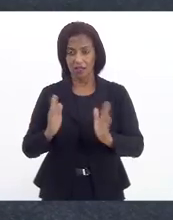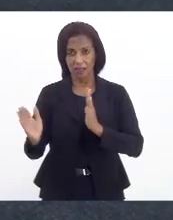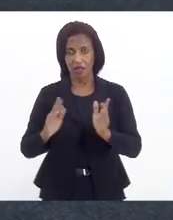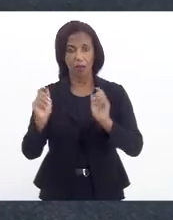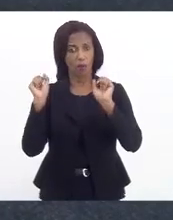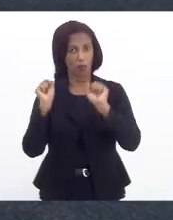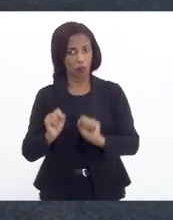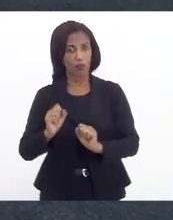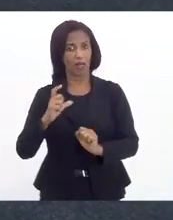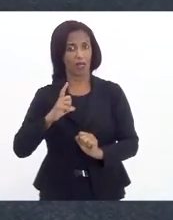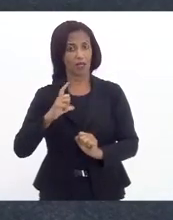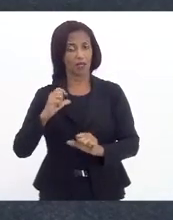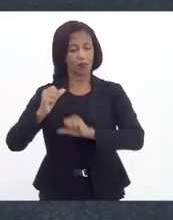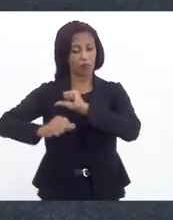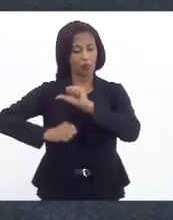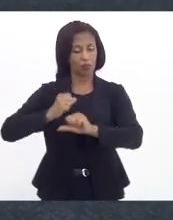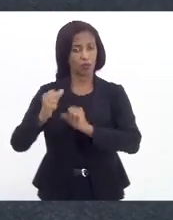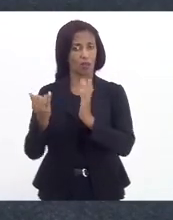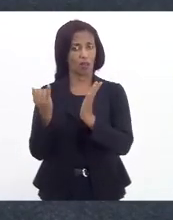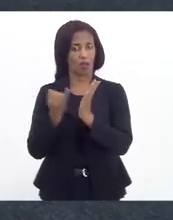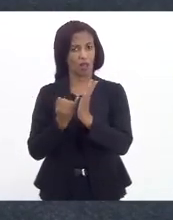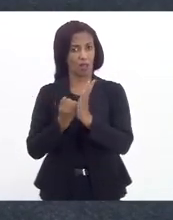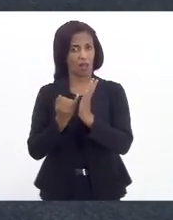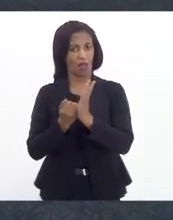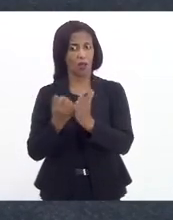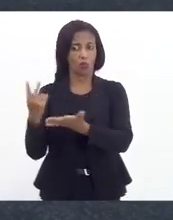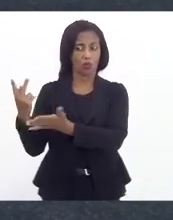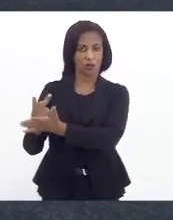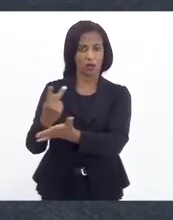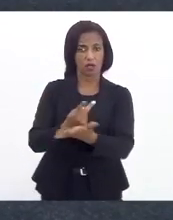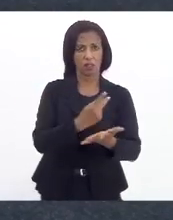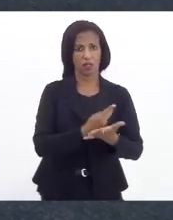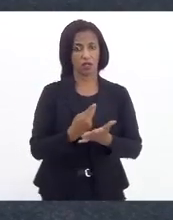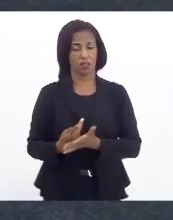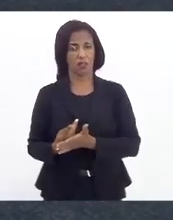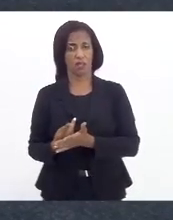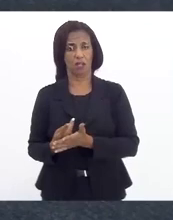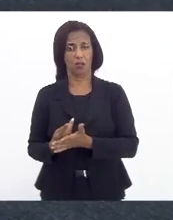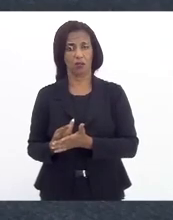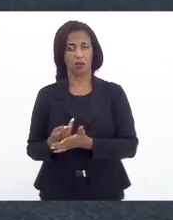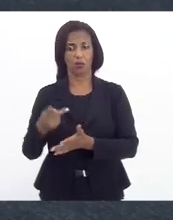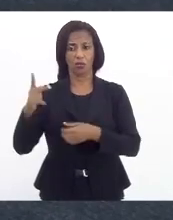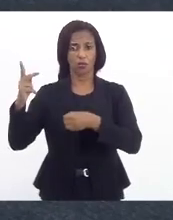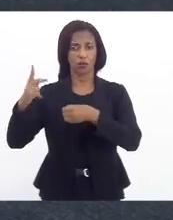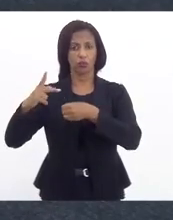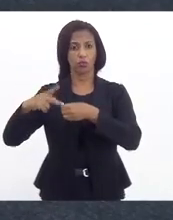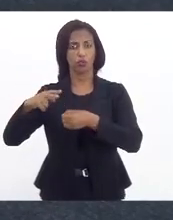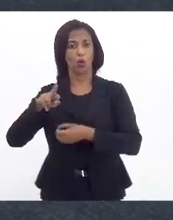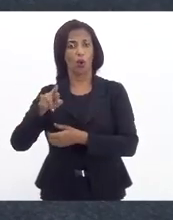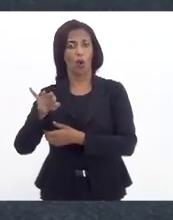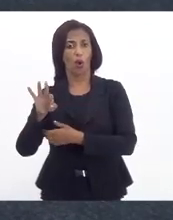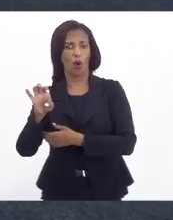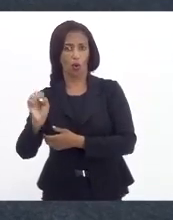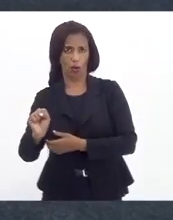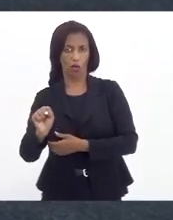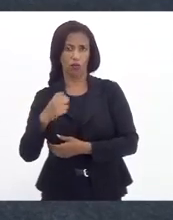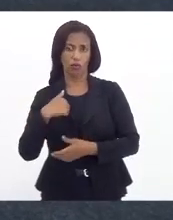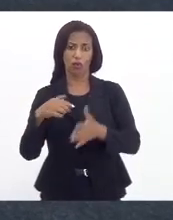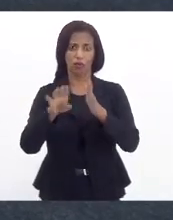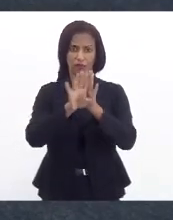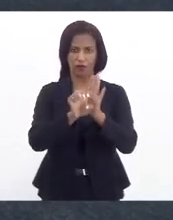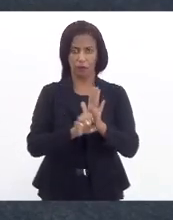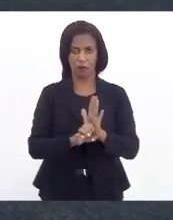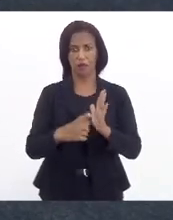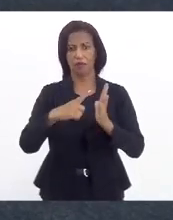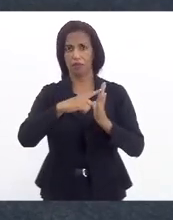pudessem ser reeditadas as malfadadas operações de antecipação de royalties. Então, assim, eu vou fazer um